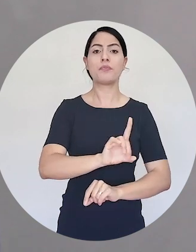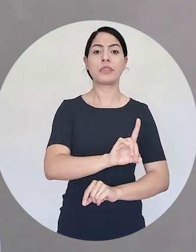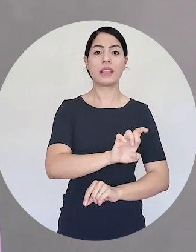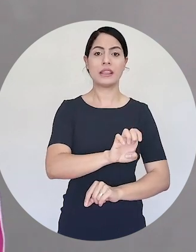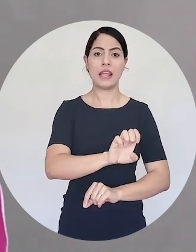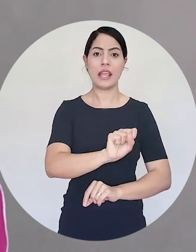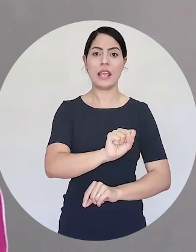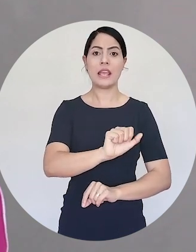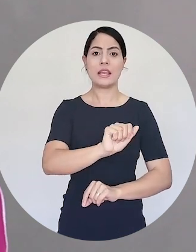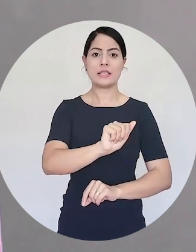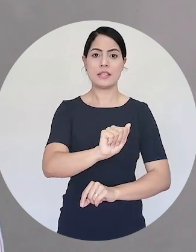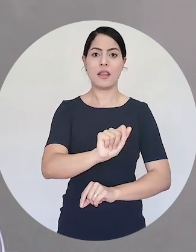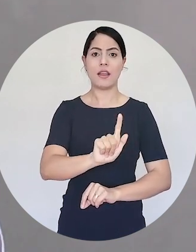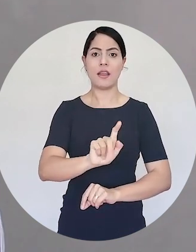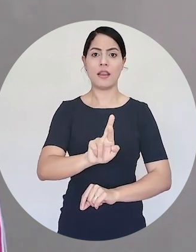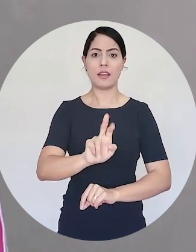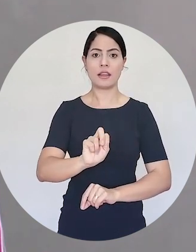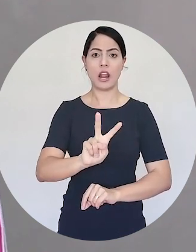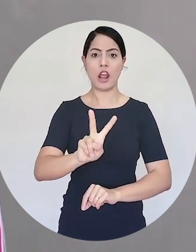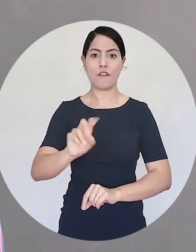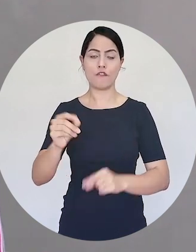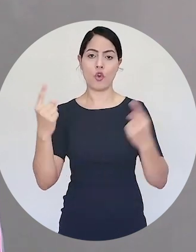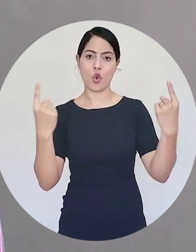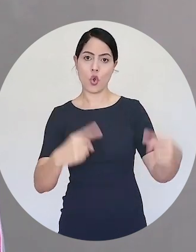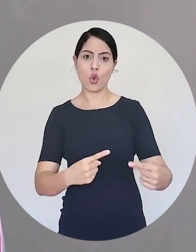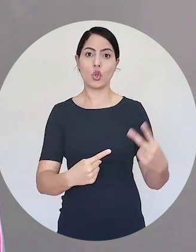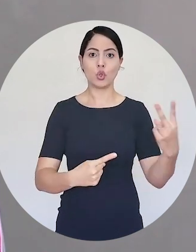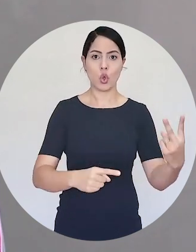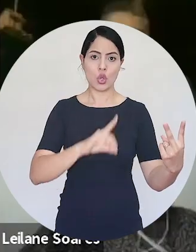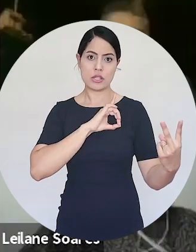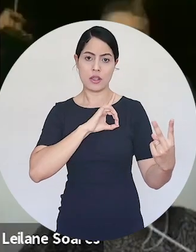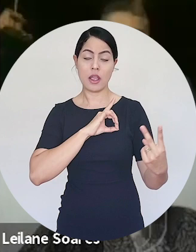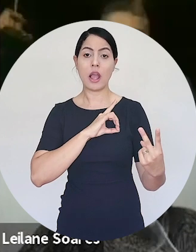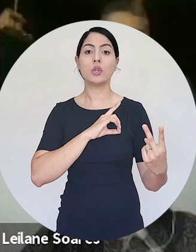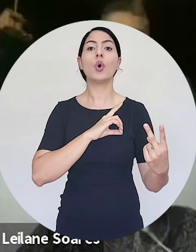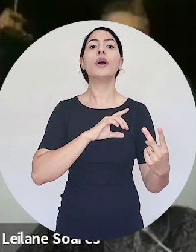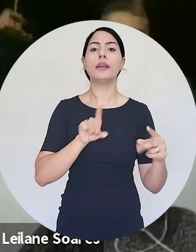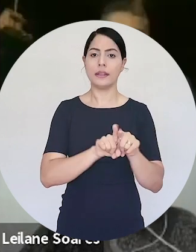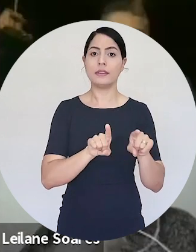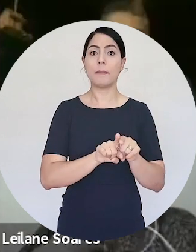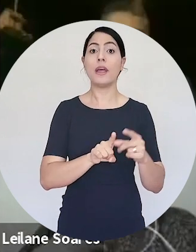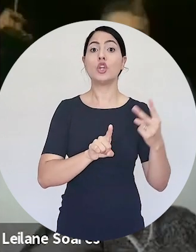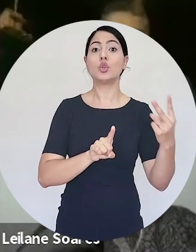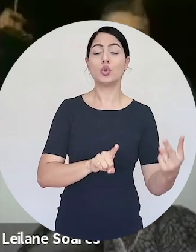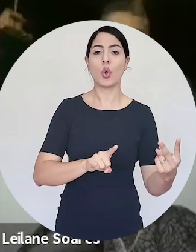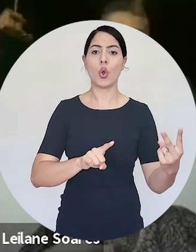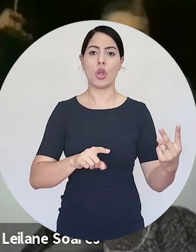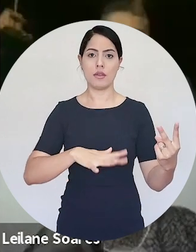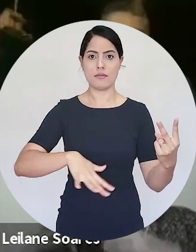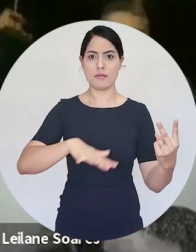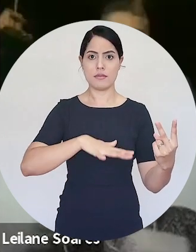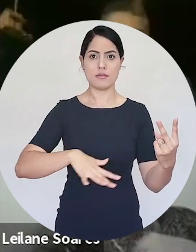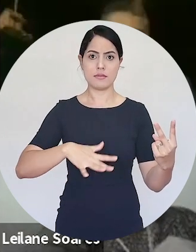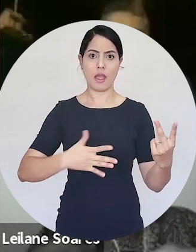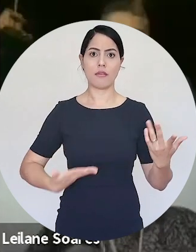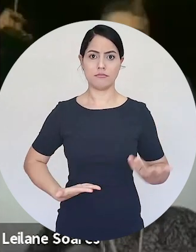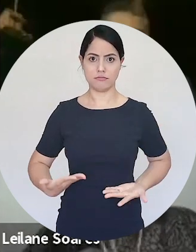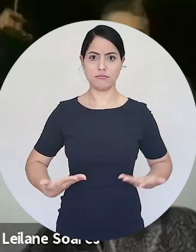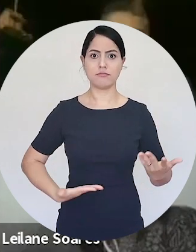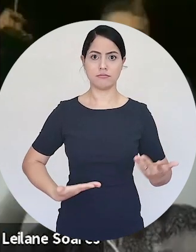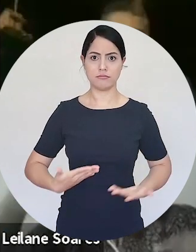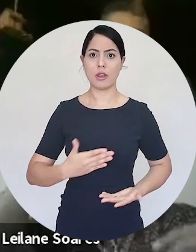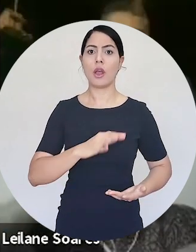unanimidade contra 2 delegados e 2 agentes da Polícia Civil. A reunião extraordinária do Conselho Pleno da